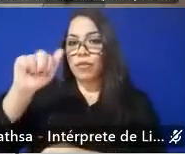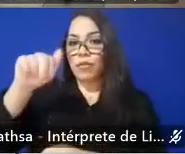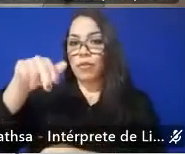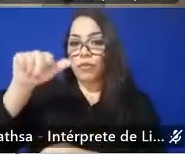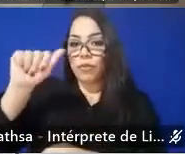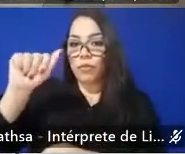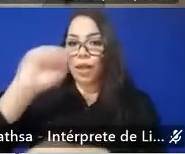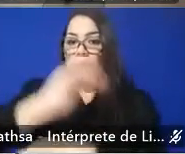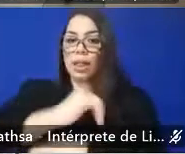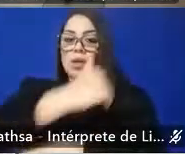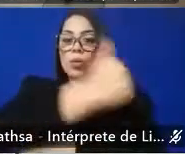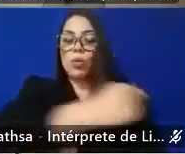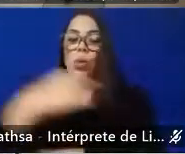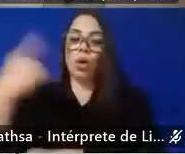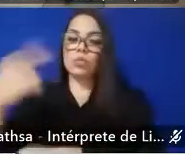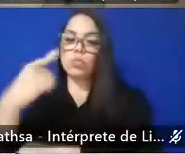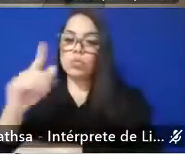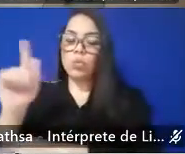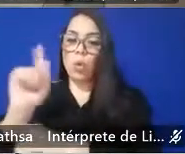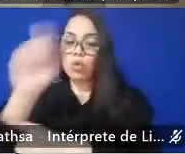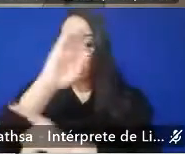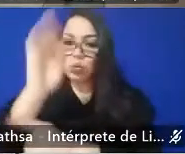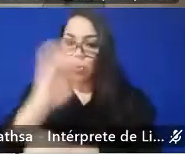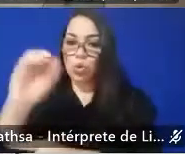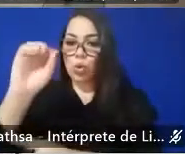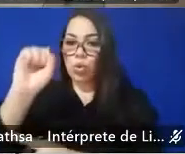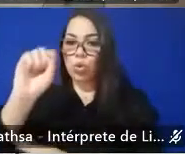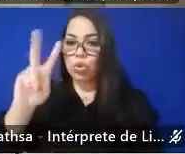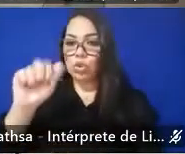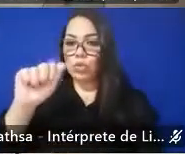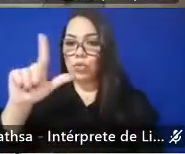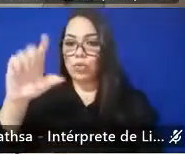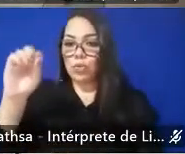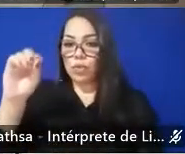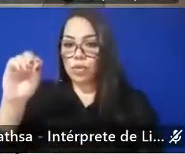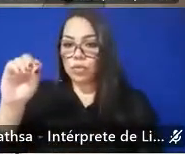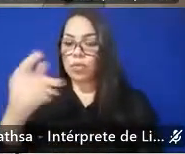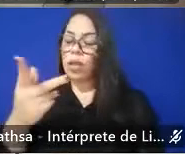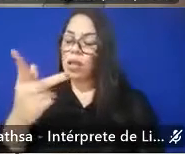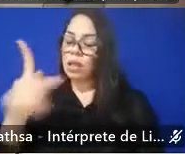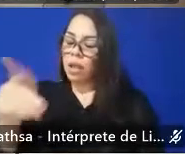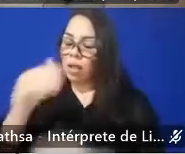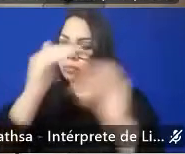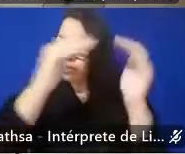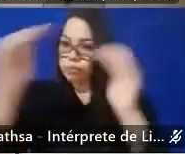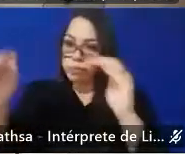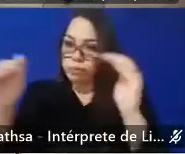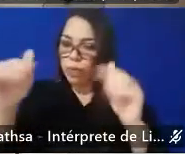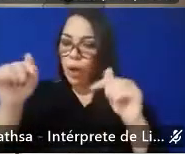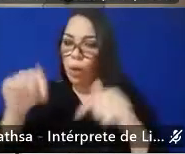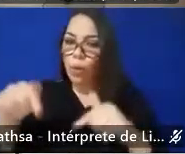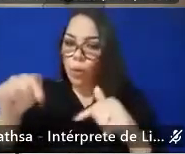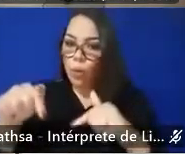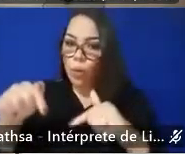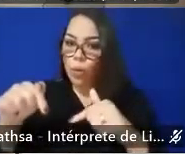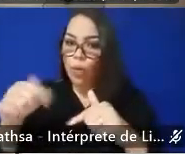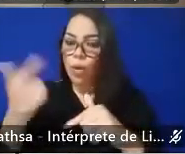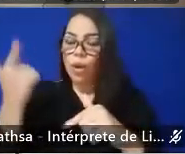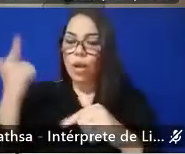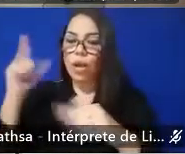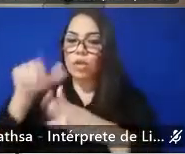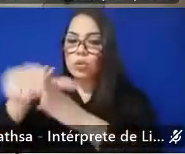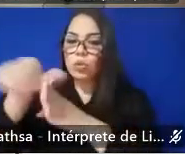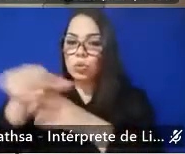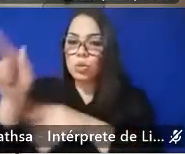do nosso corregedor Nacional Dr Valdo uma honra tê-lo aqui Presidente do Conselho Nacional de procuradores-gerais